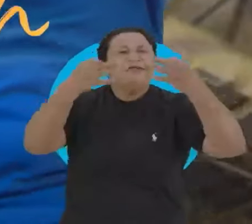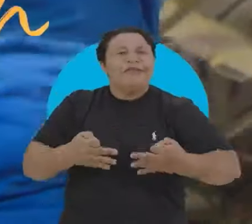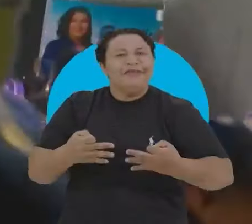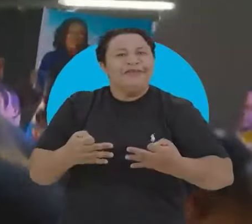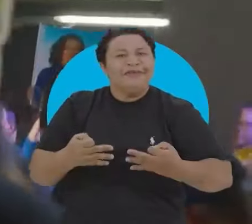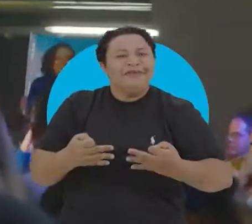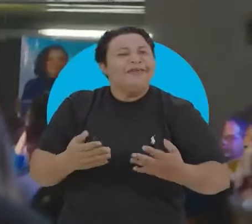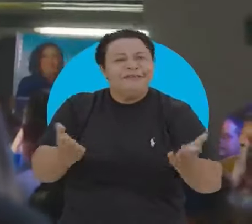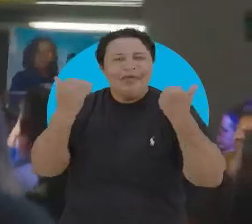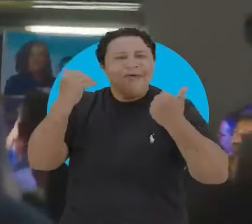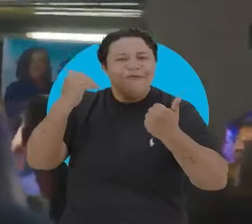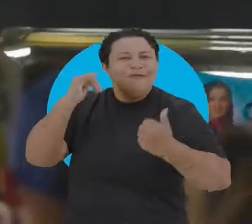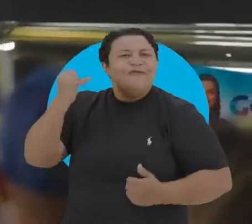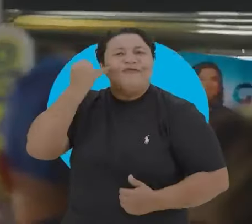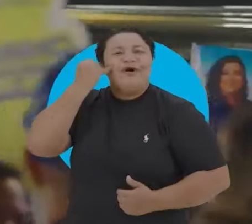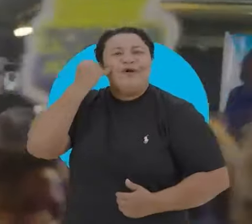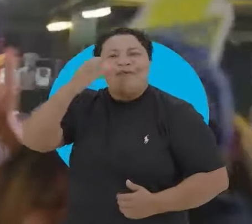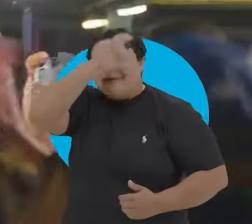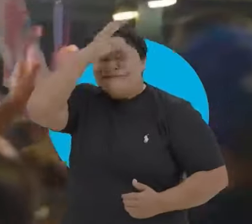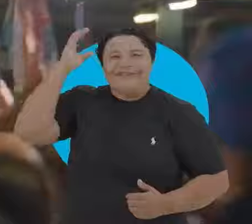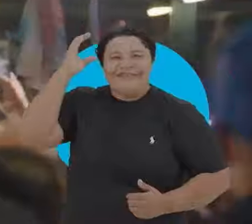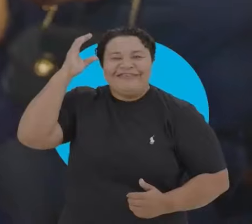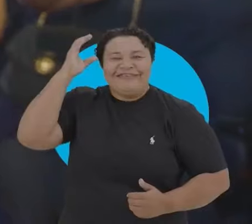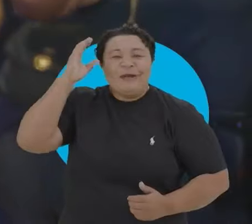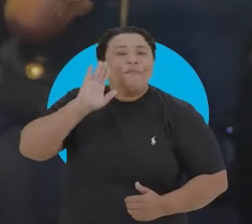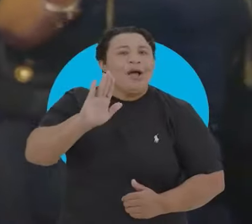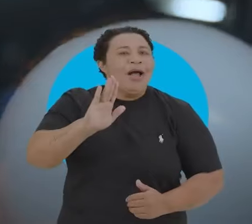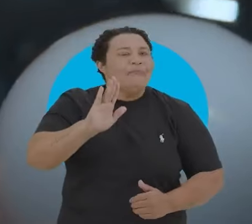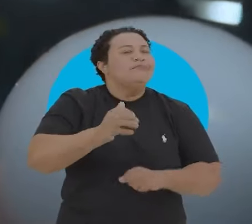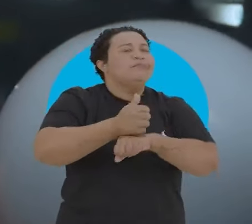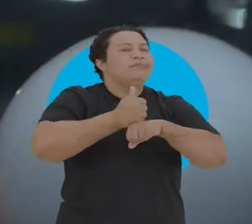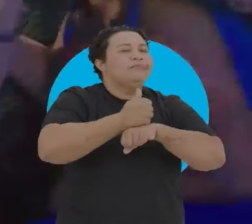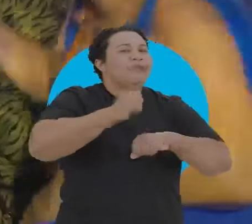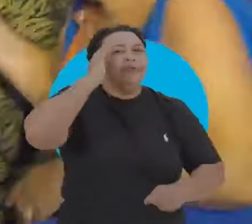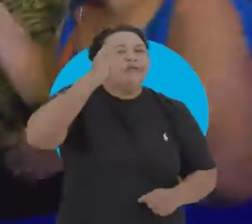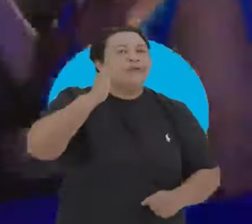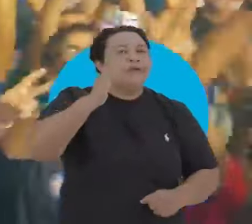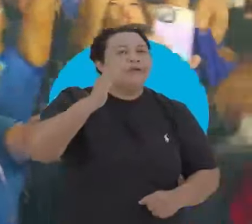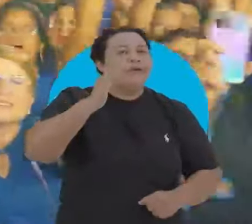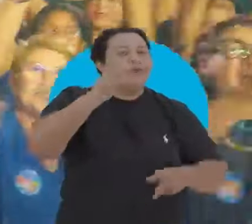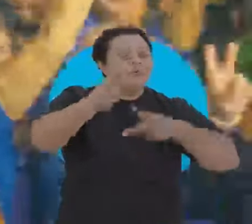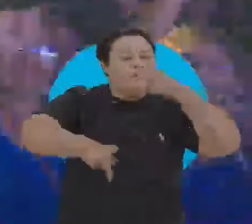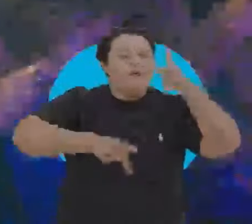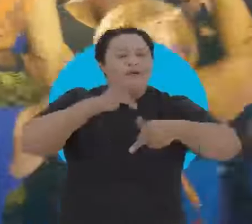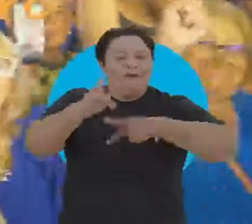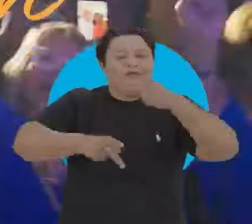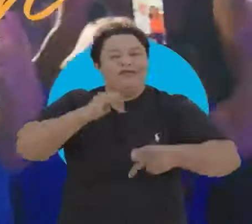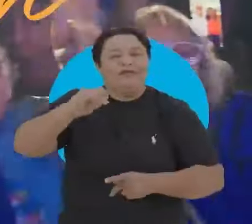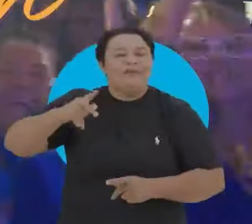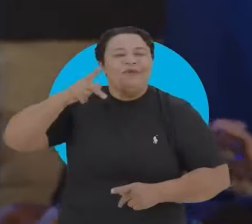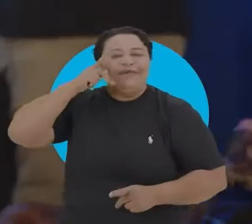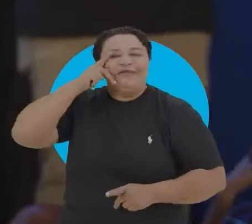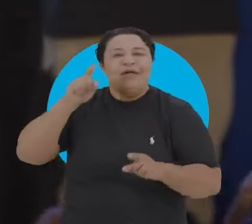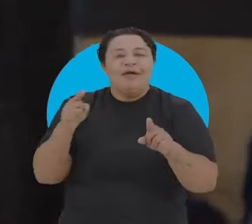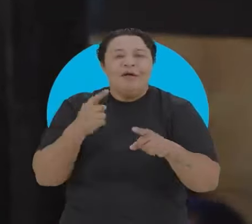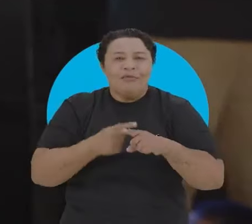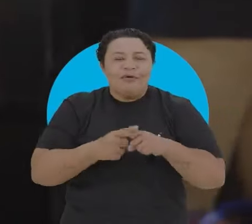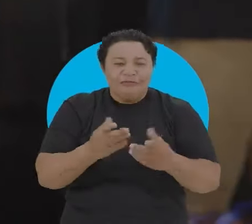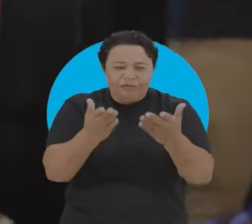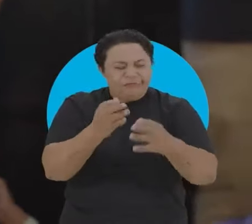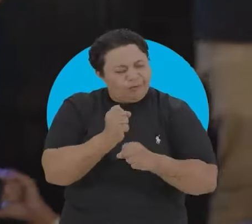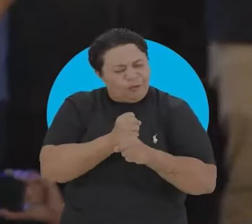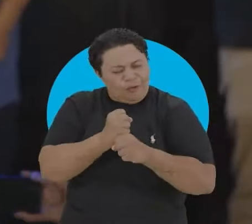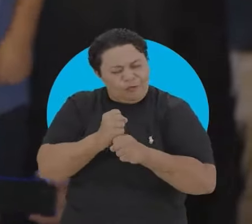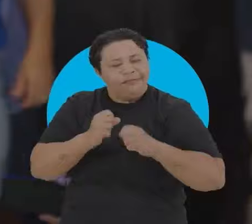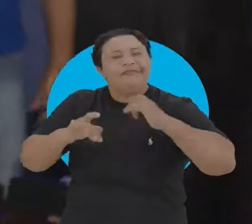certo Que é com João, é com Cícero, mas principalmente com o povo de João Pessoa Porque você